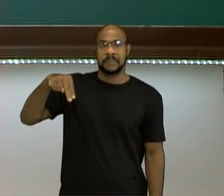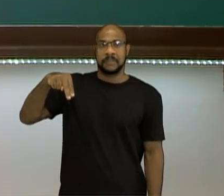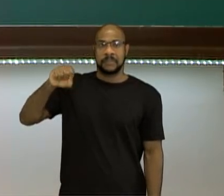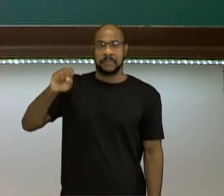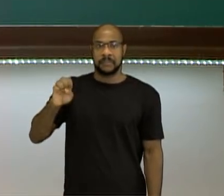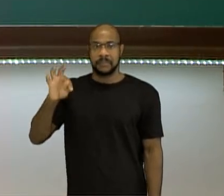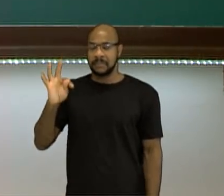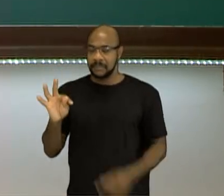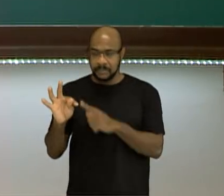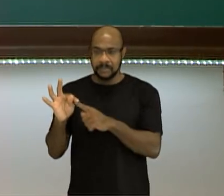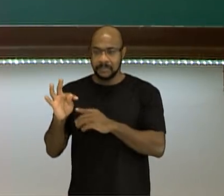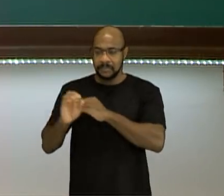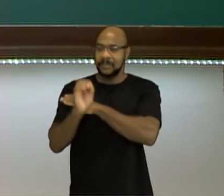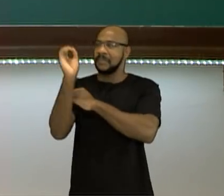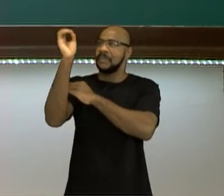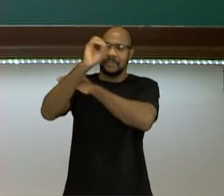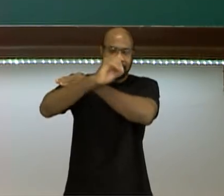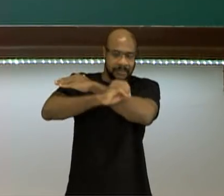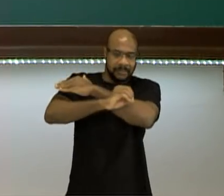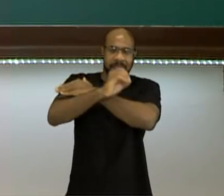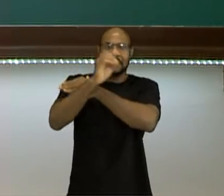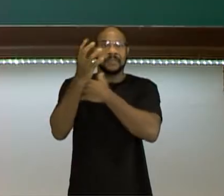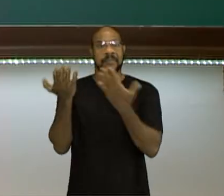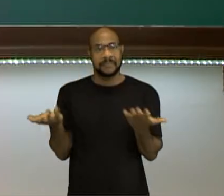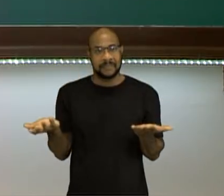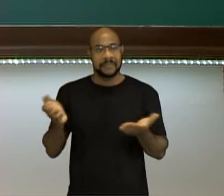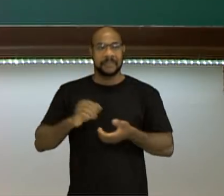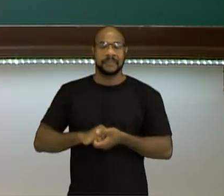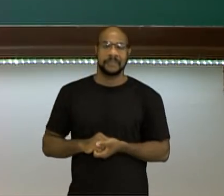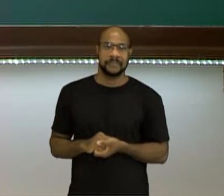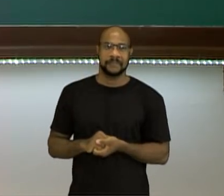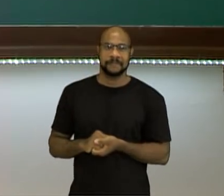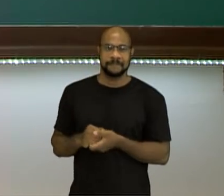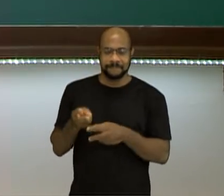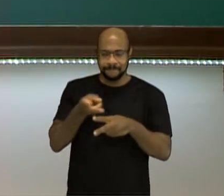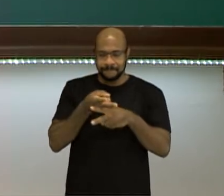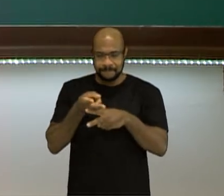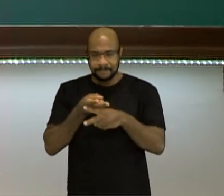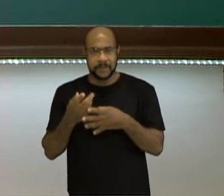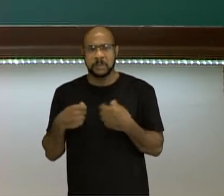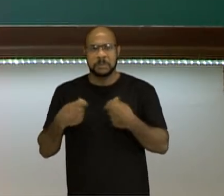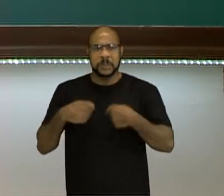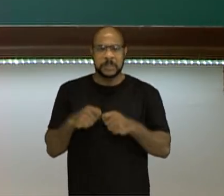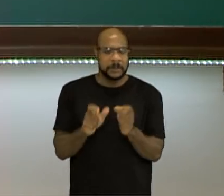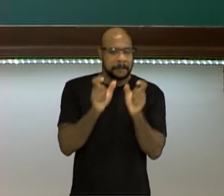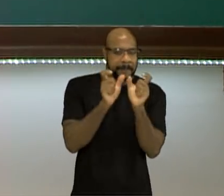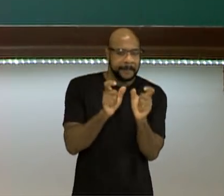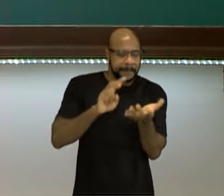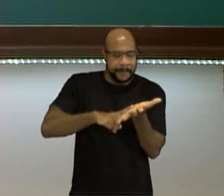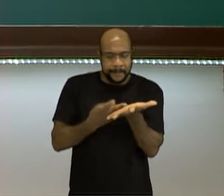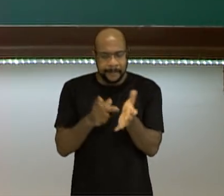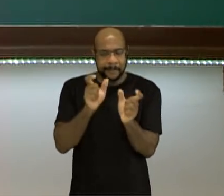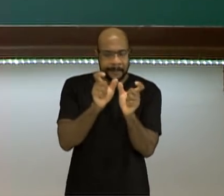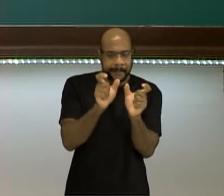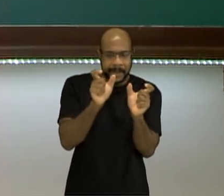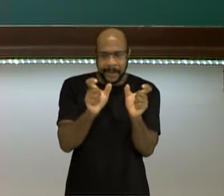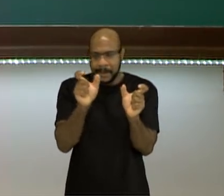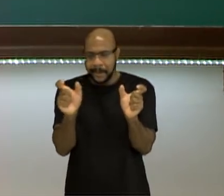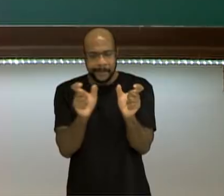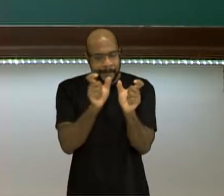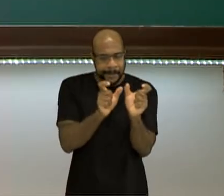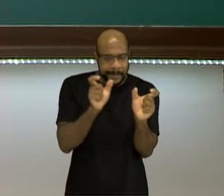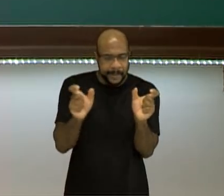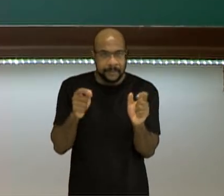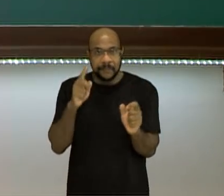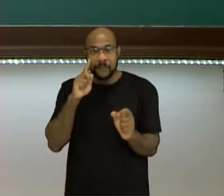montando o que esse texto está dizendo. Fica muito mais fácil. Eu não preciso traduzir palavra por palavra para entender. Eu vou